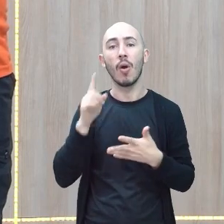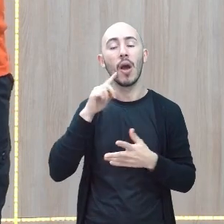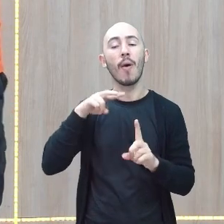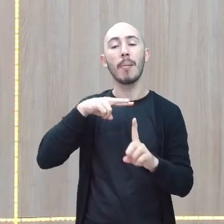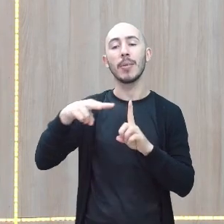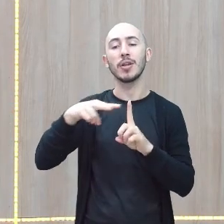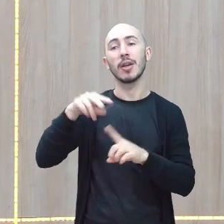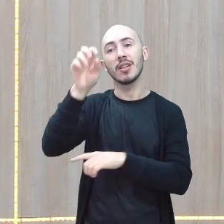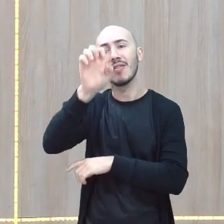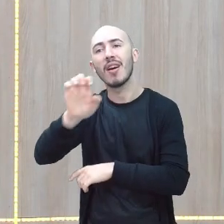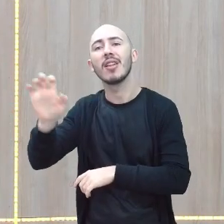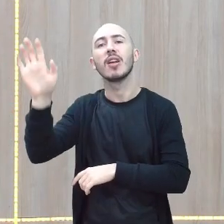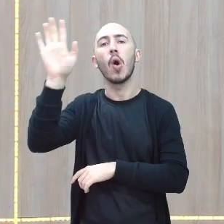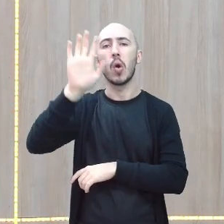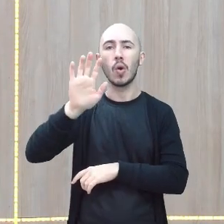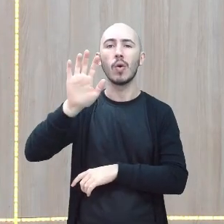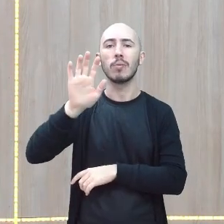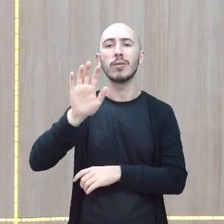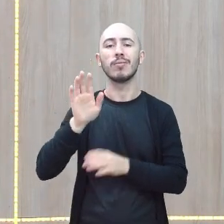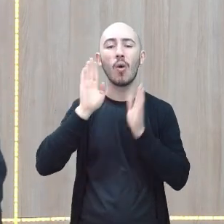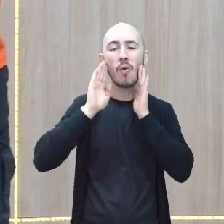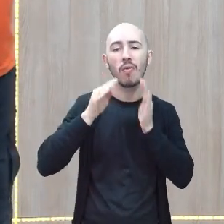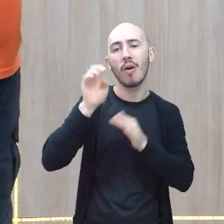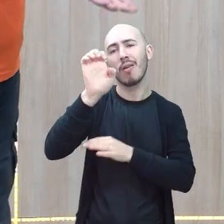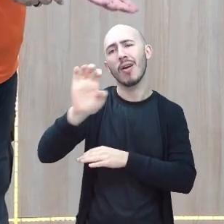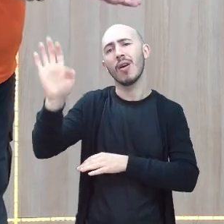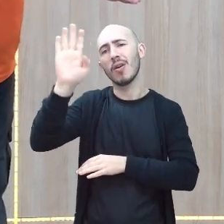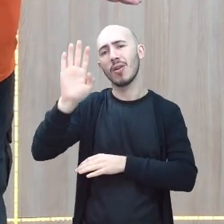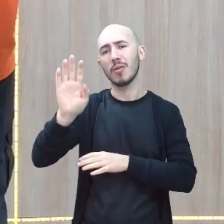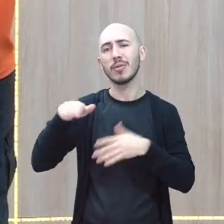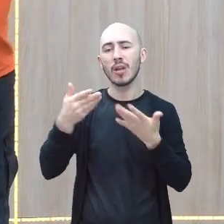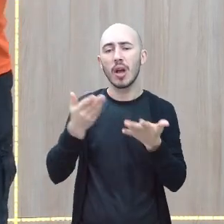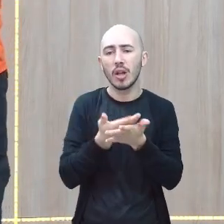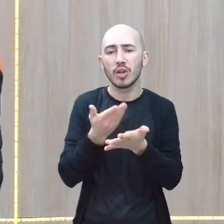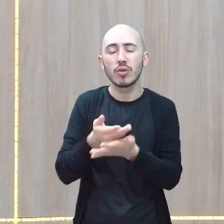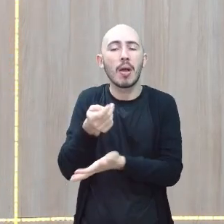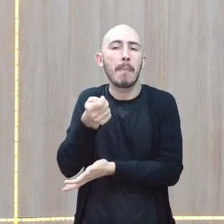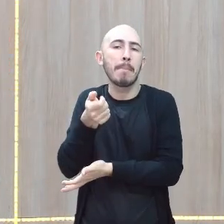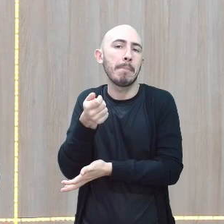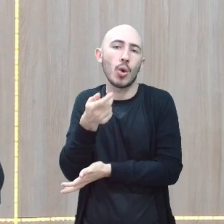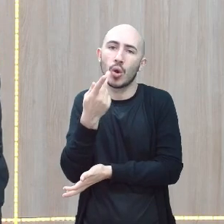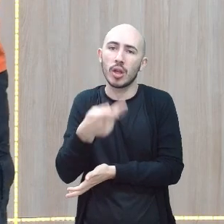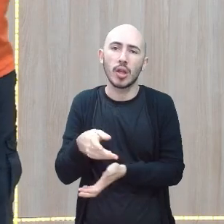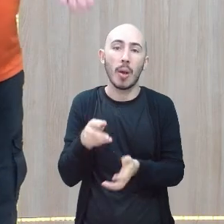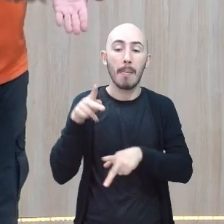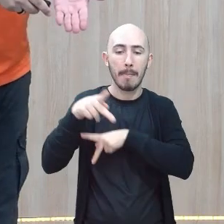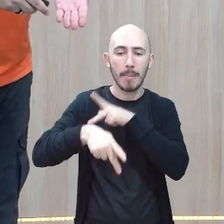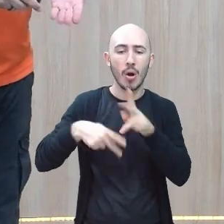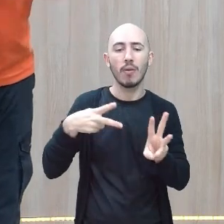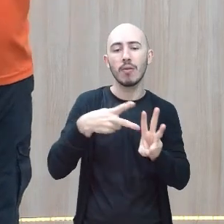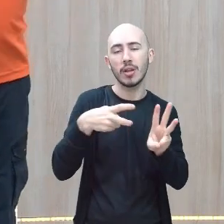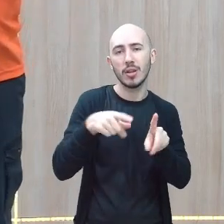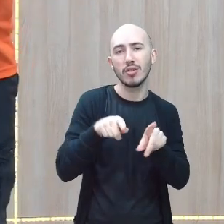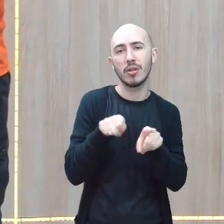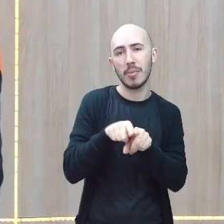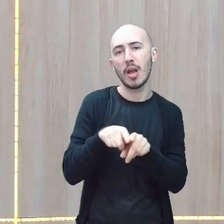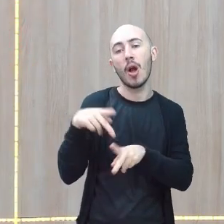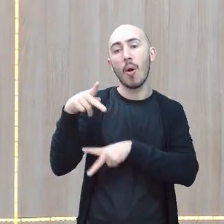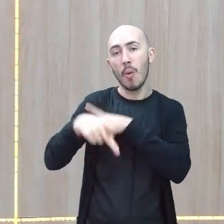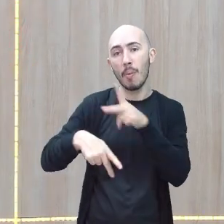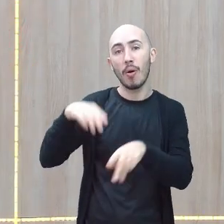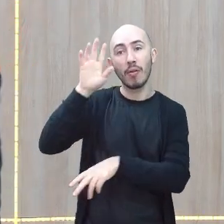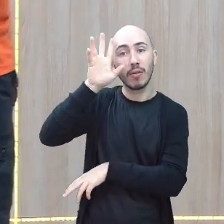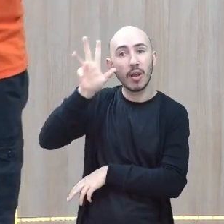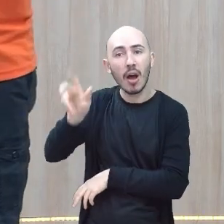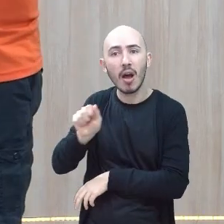eurocêntrico, né? Então, está lá centrado na Europa. Então, a gente estuda muito pouco, por exemplo, os povos indígenas e os povos africanos aqui no Brasil